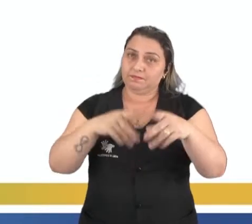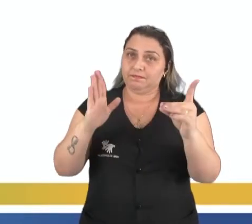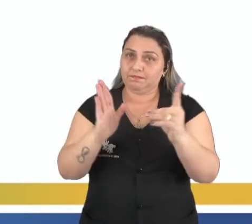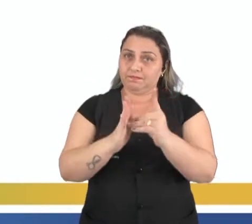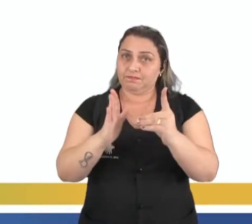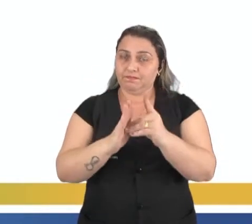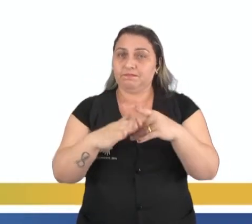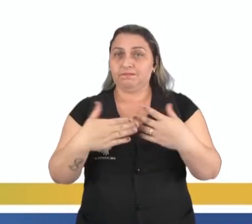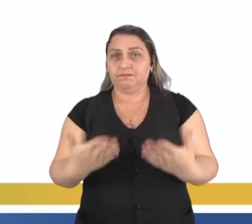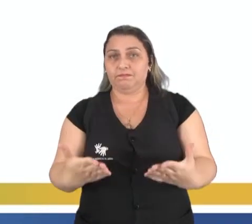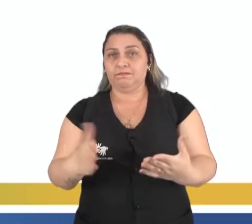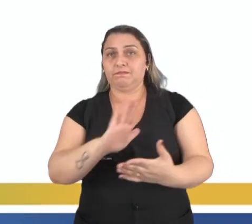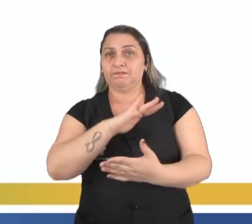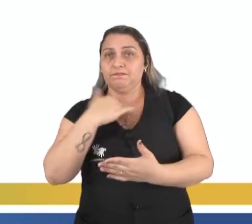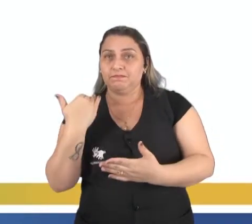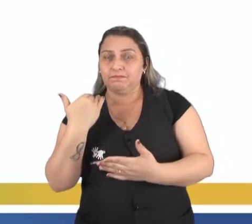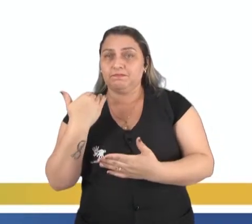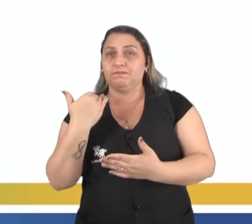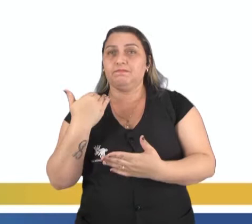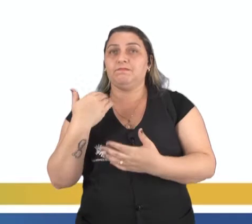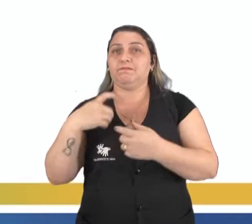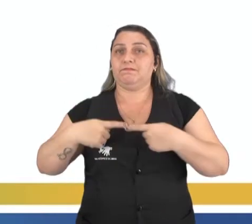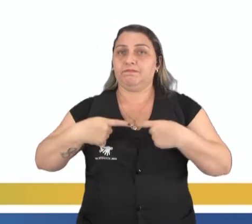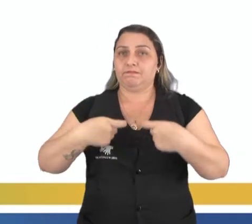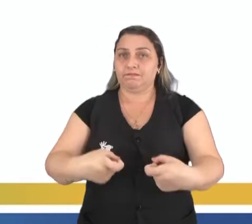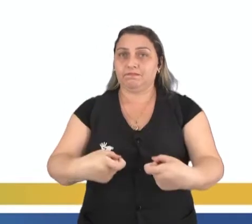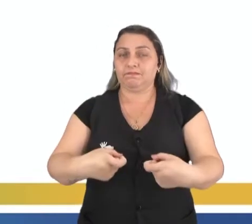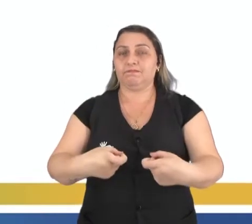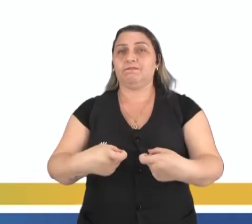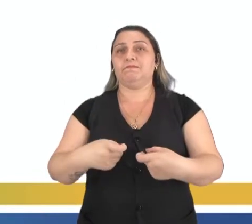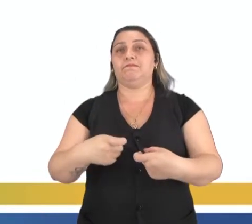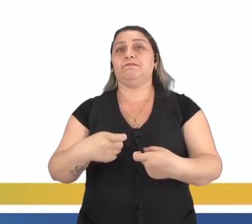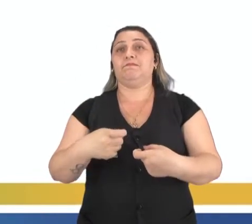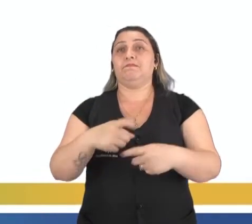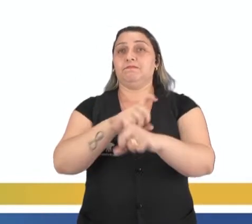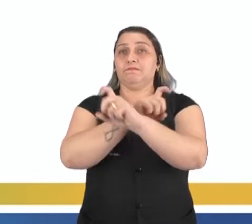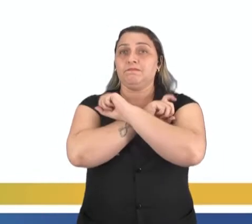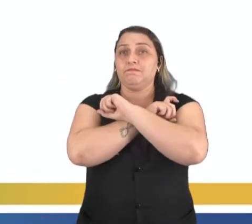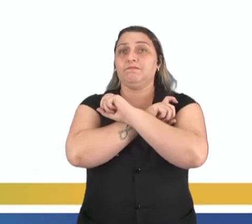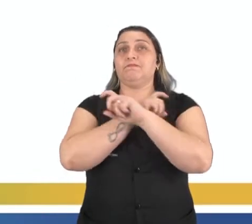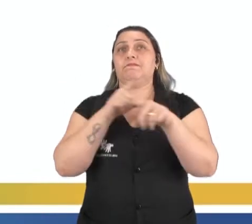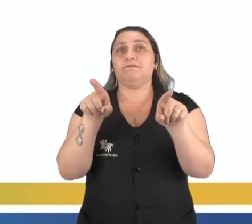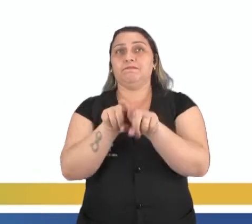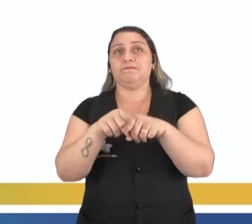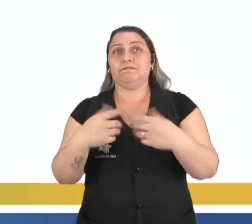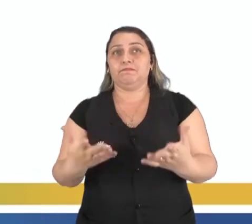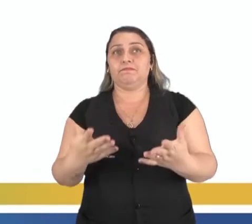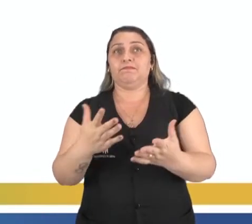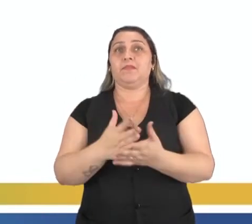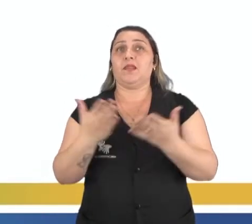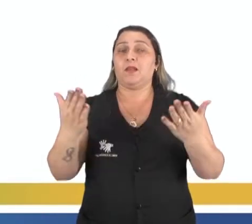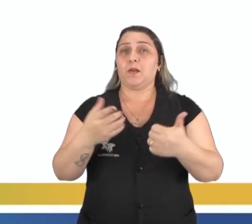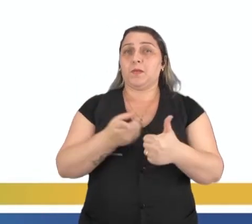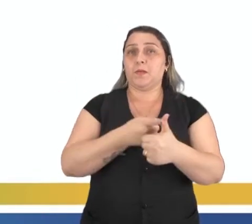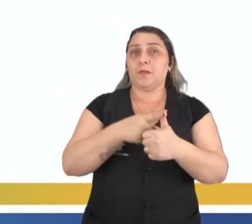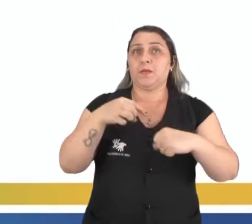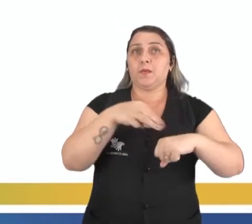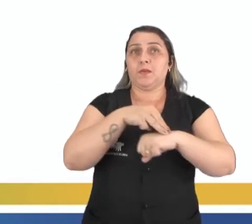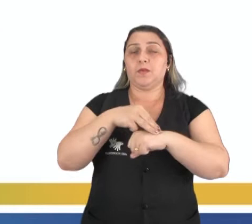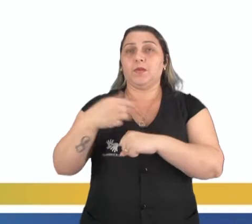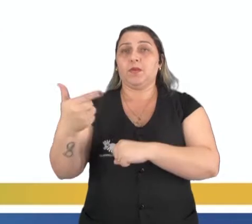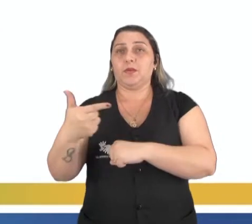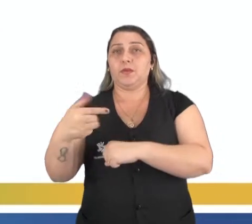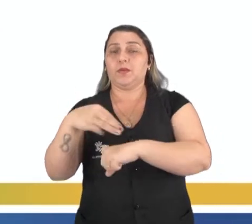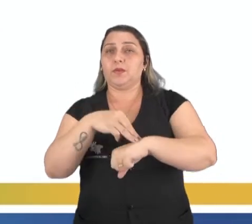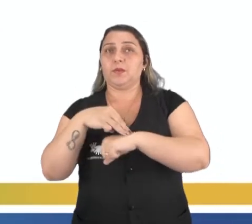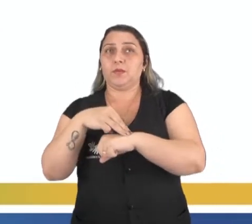aborígene foi dizimada por guerras, até envenenamento, vejam só. E aí nós temos um primeiro